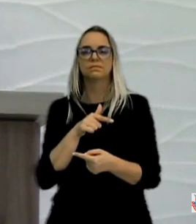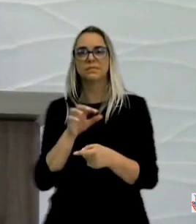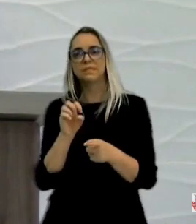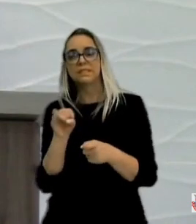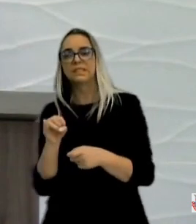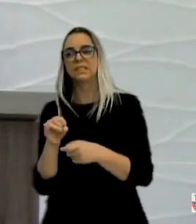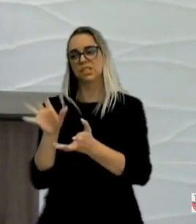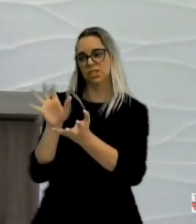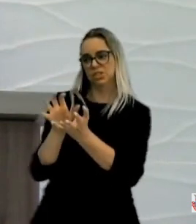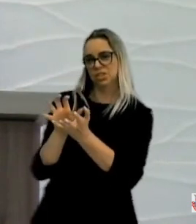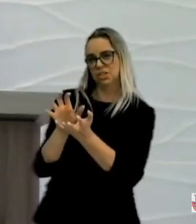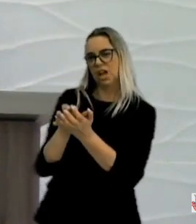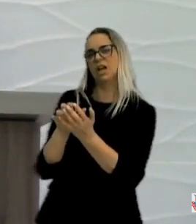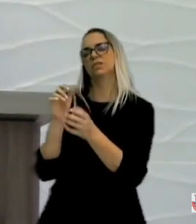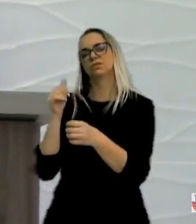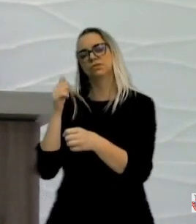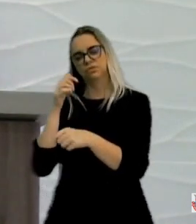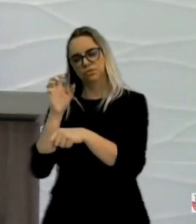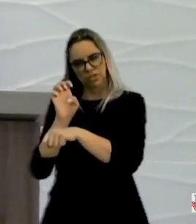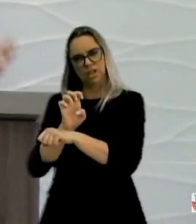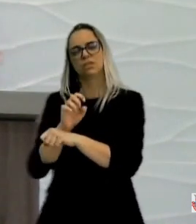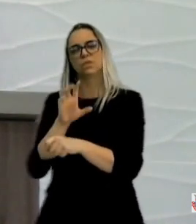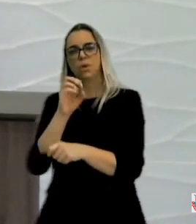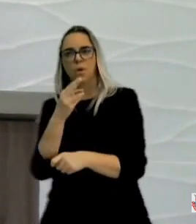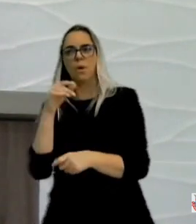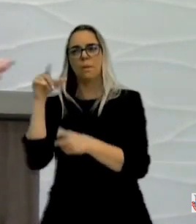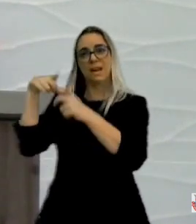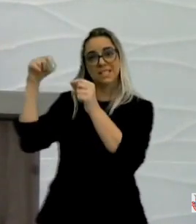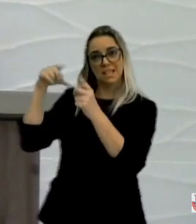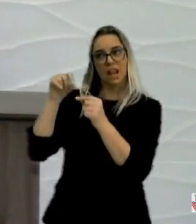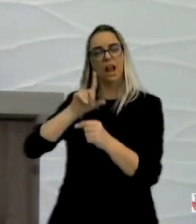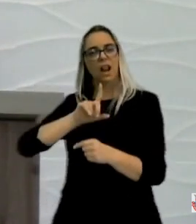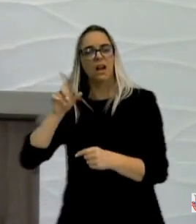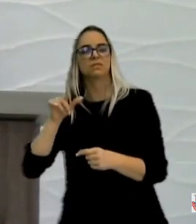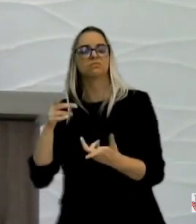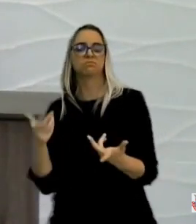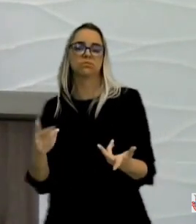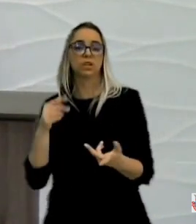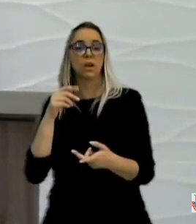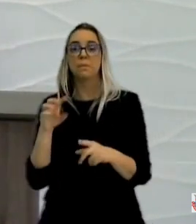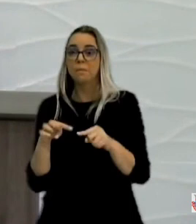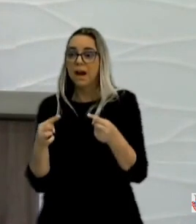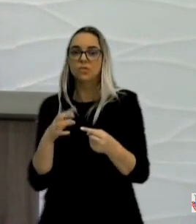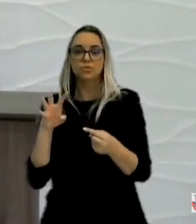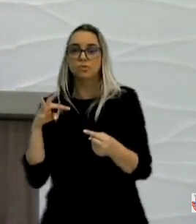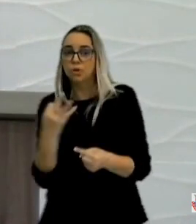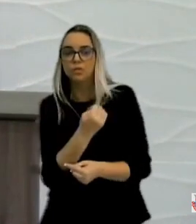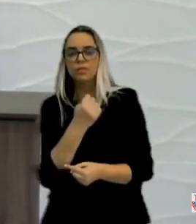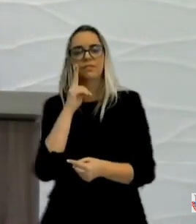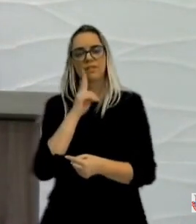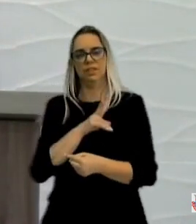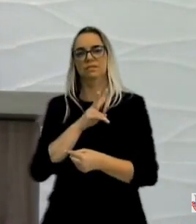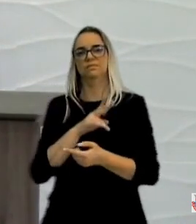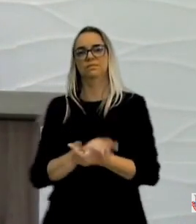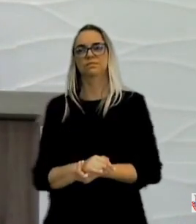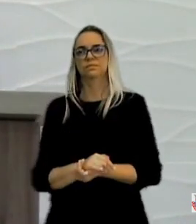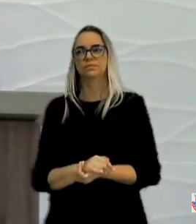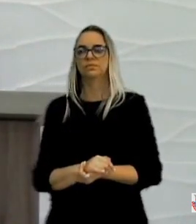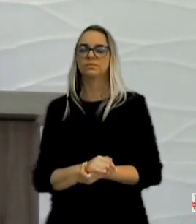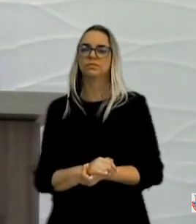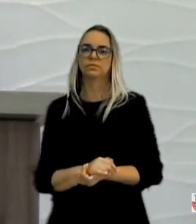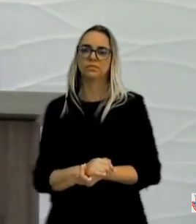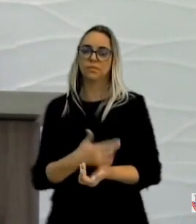consegue em Brasília, com o deputado federal. Mas aí tá, todo mundo vê. Então é assim que se gasta o dinheiro